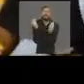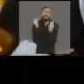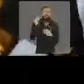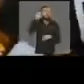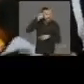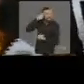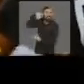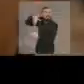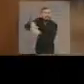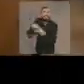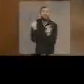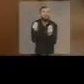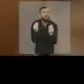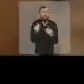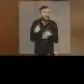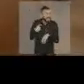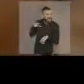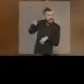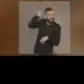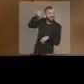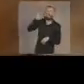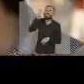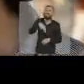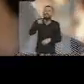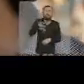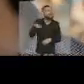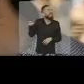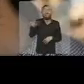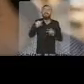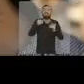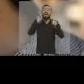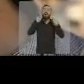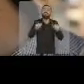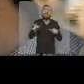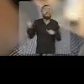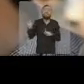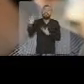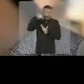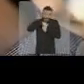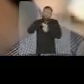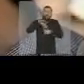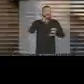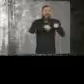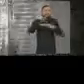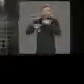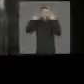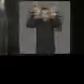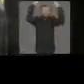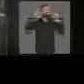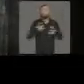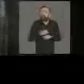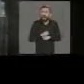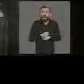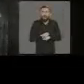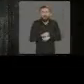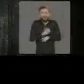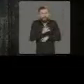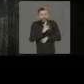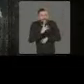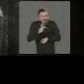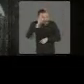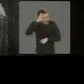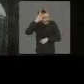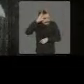desse e a vez o próprio negro. Ele não nos representa. Ele é vazio, a única coisa que preenche ele é a violência. Você